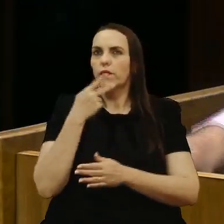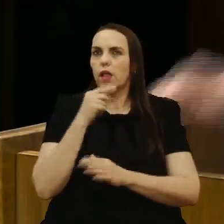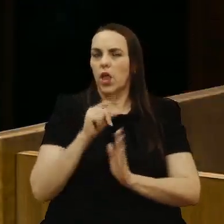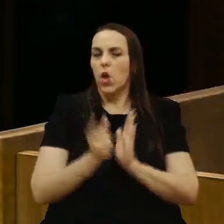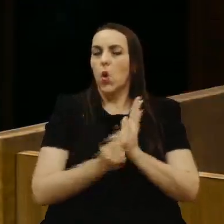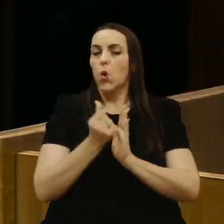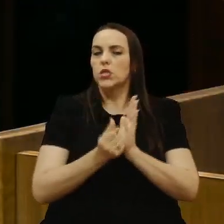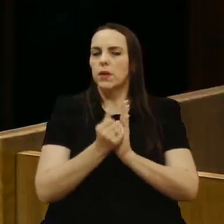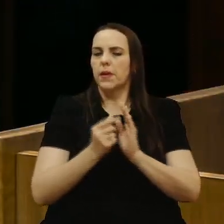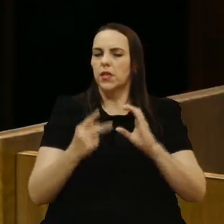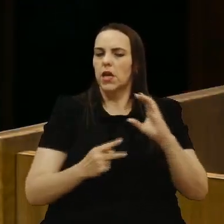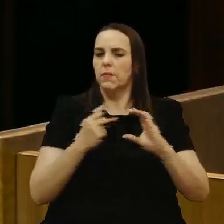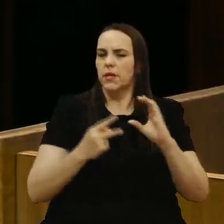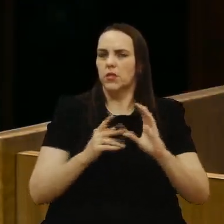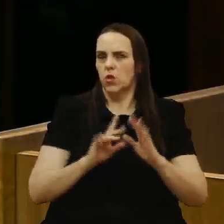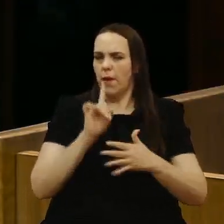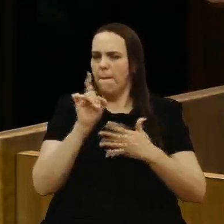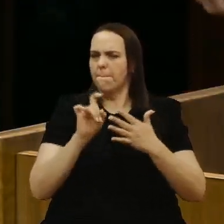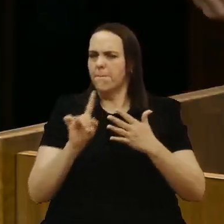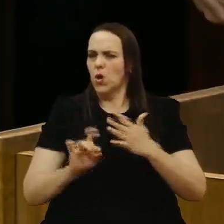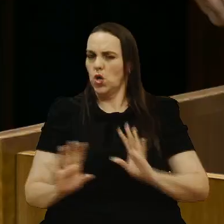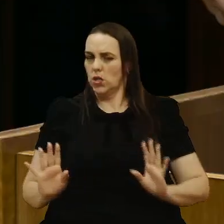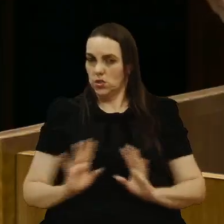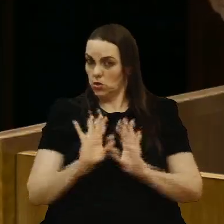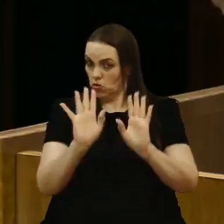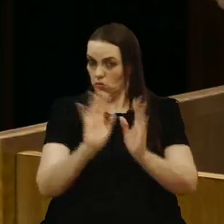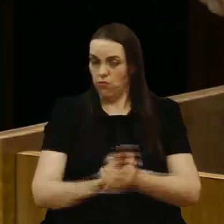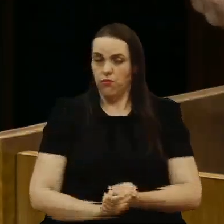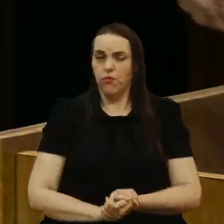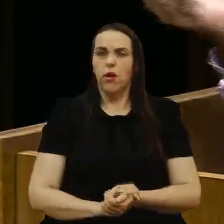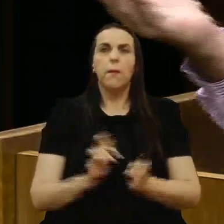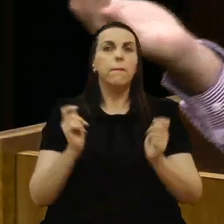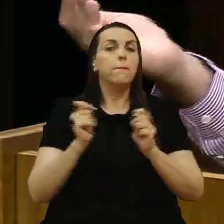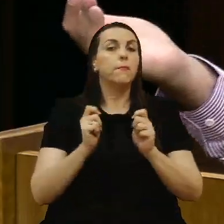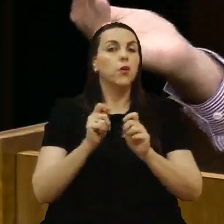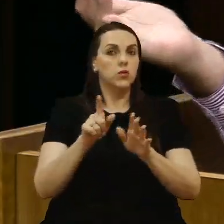Vereadores. Hipótese. Isso poderia, além de